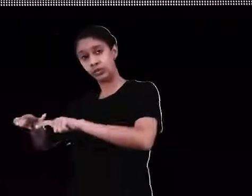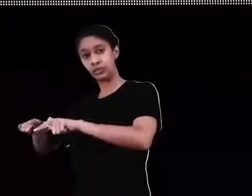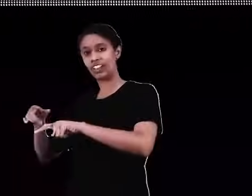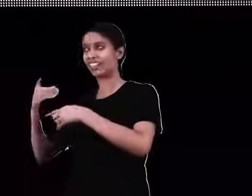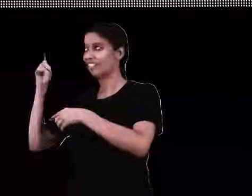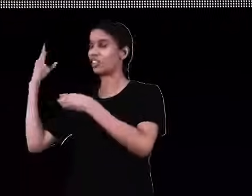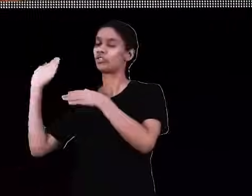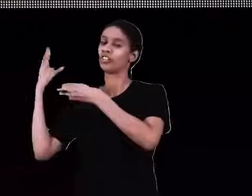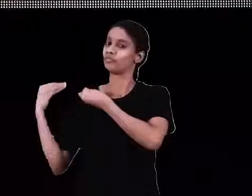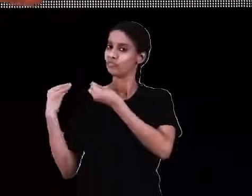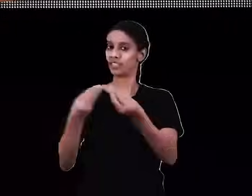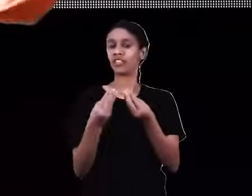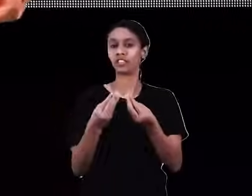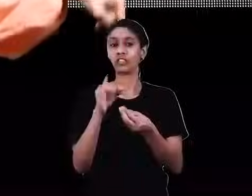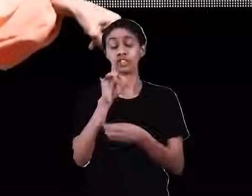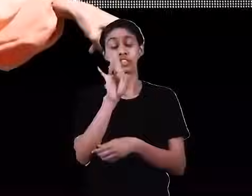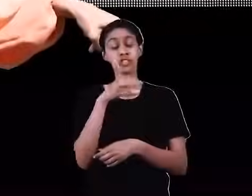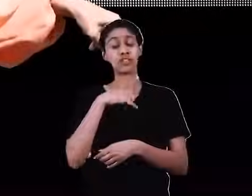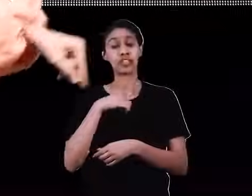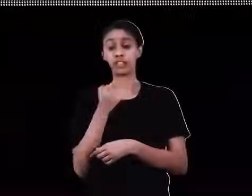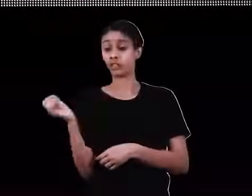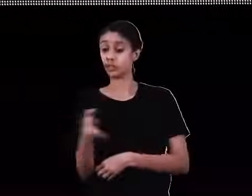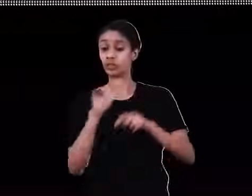novos territórios quando aprender a dominar o território que já é seu.